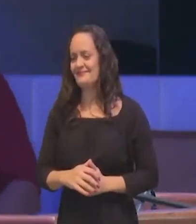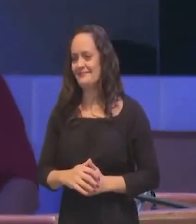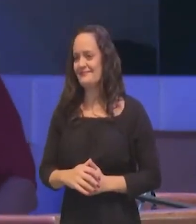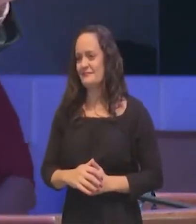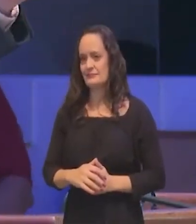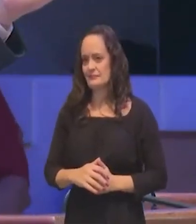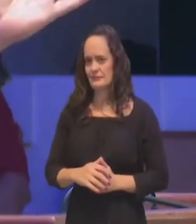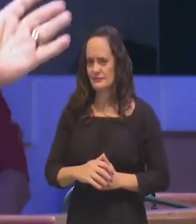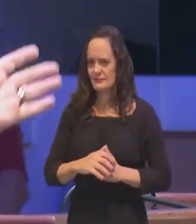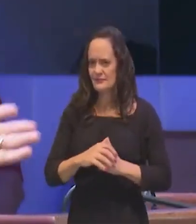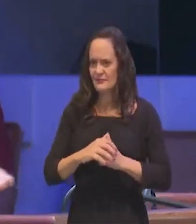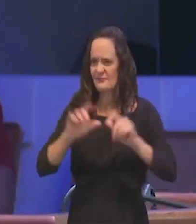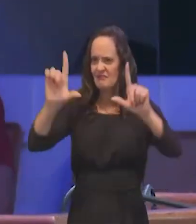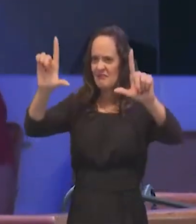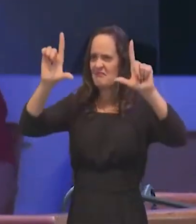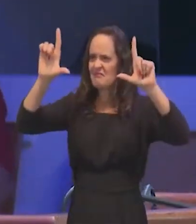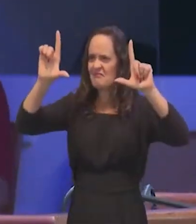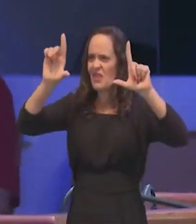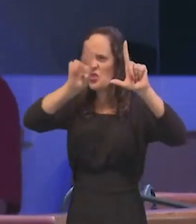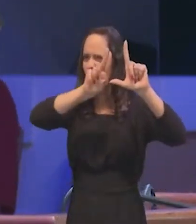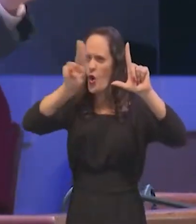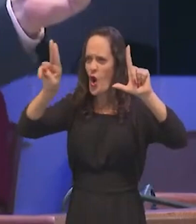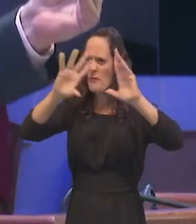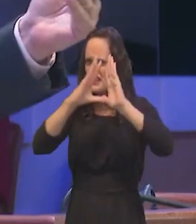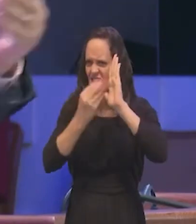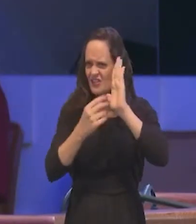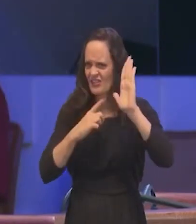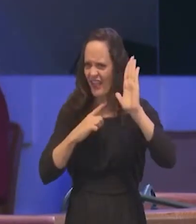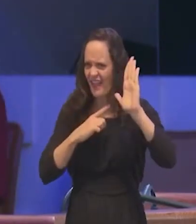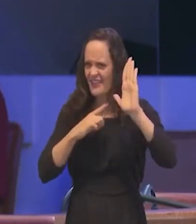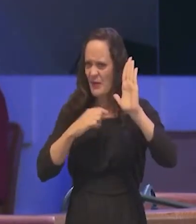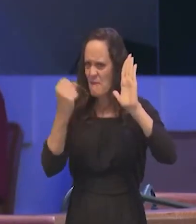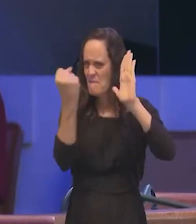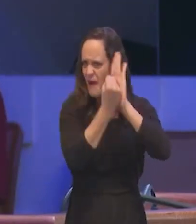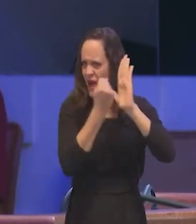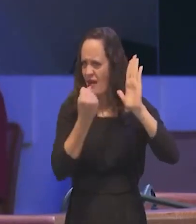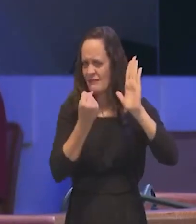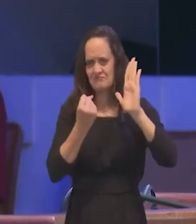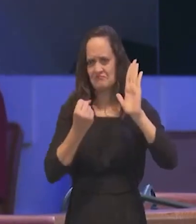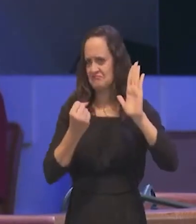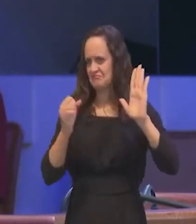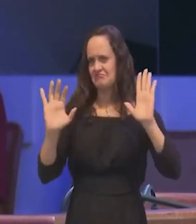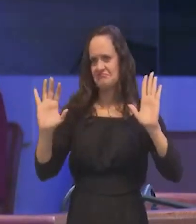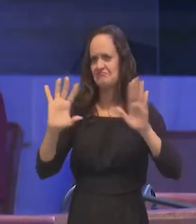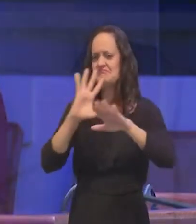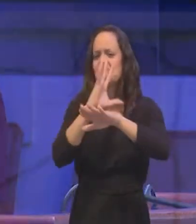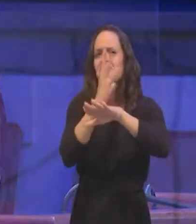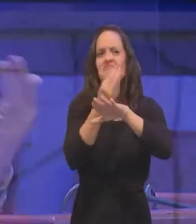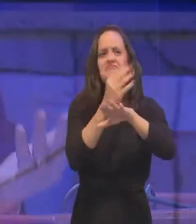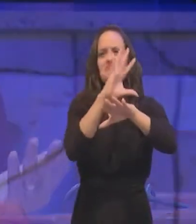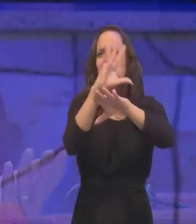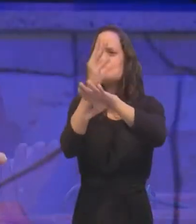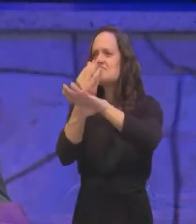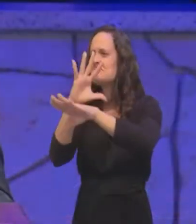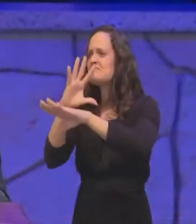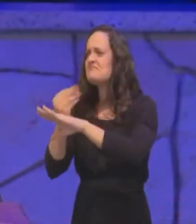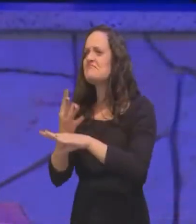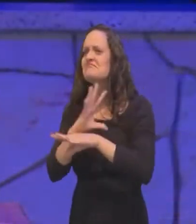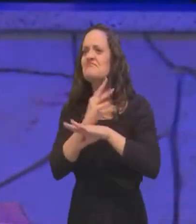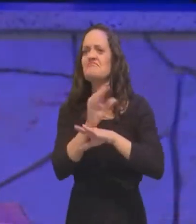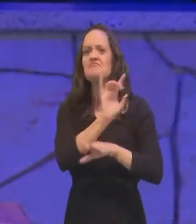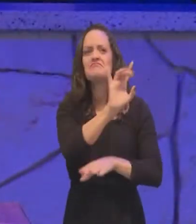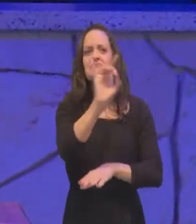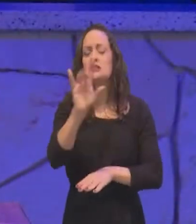placa específica, essa igreja rolada no céu, conforme diz Hebreus, com várias pessoas, pessoas simples,